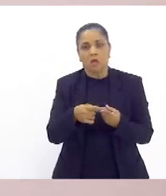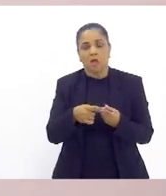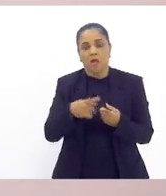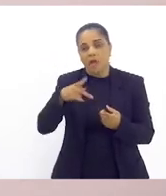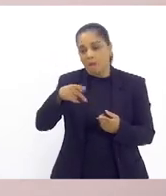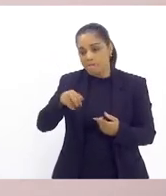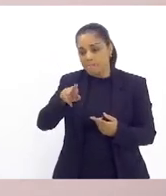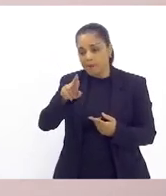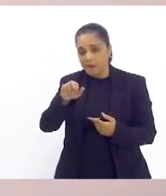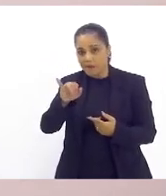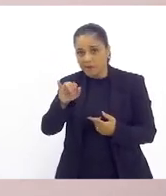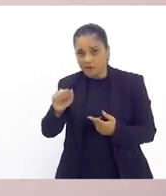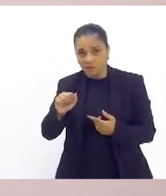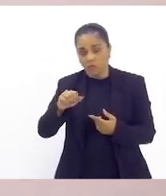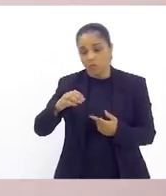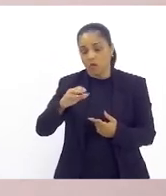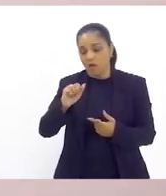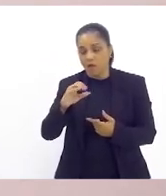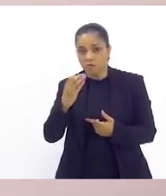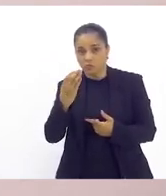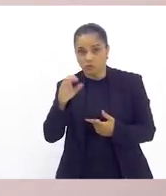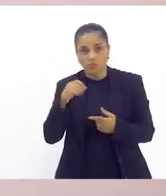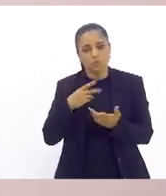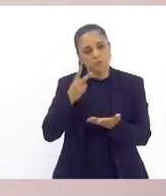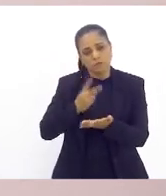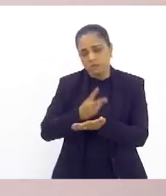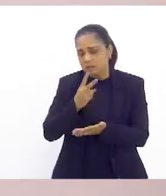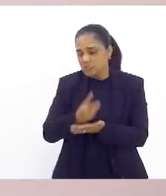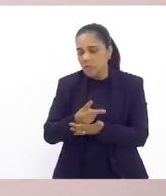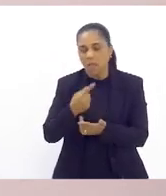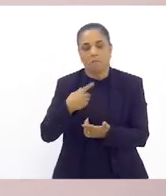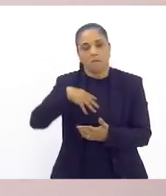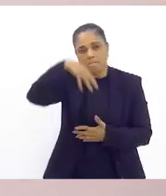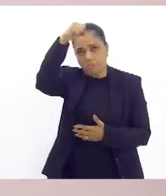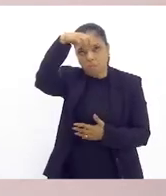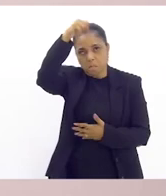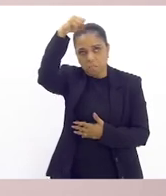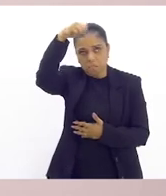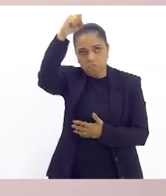é recorrente toda semana nessa situação